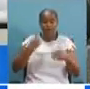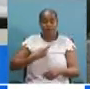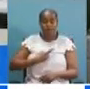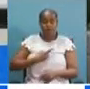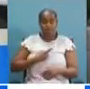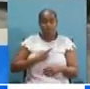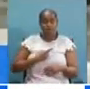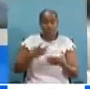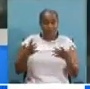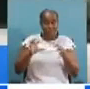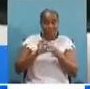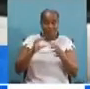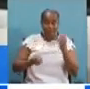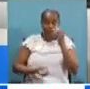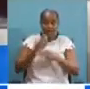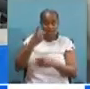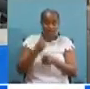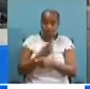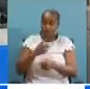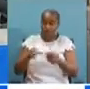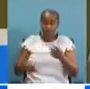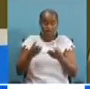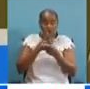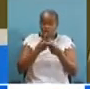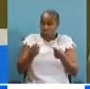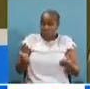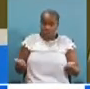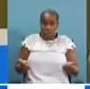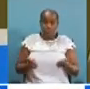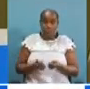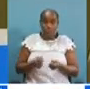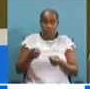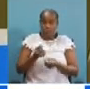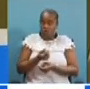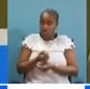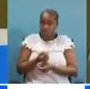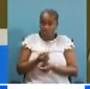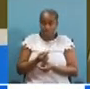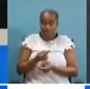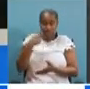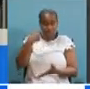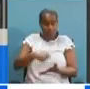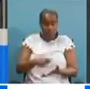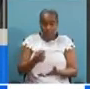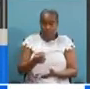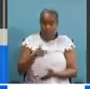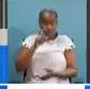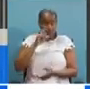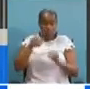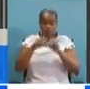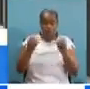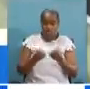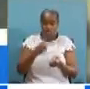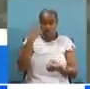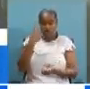sejam coincidentes e criar mecanismos para consolidação das receitas e despesas da Segurança Social